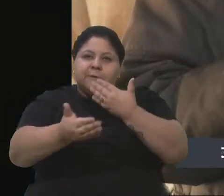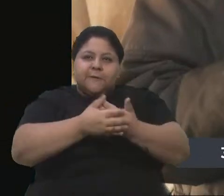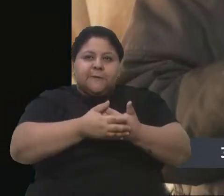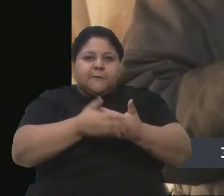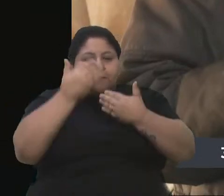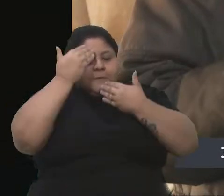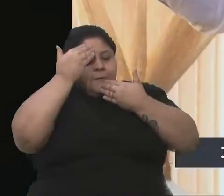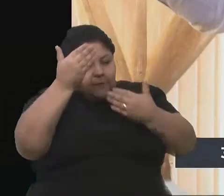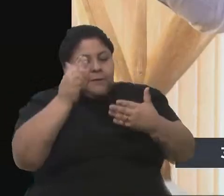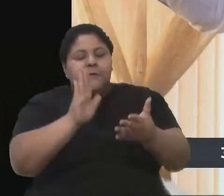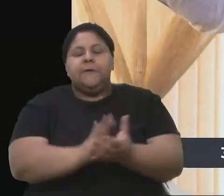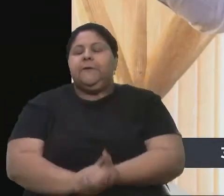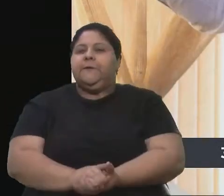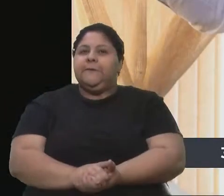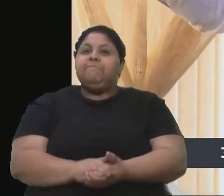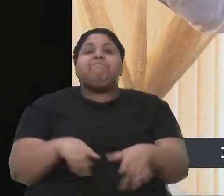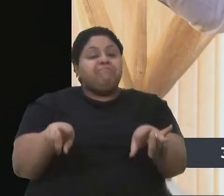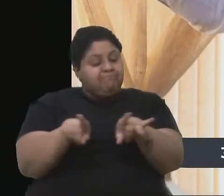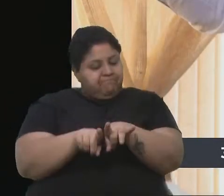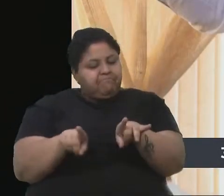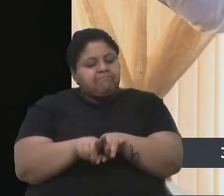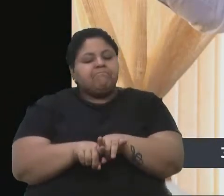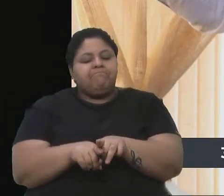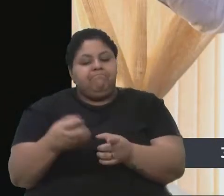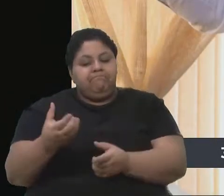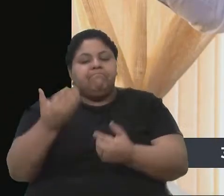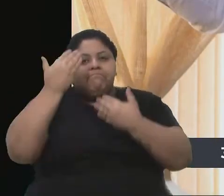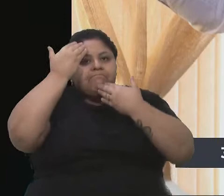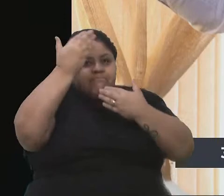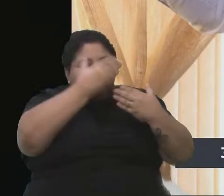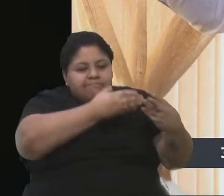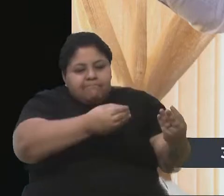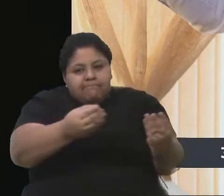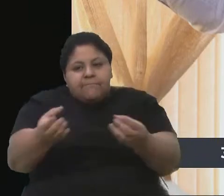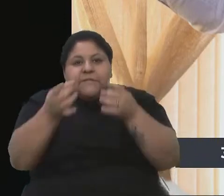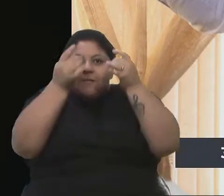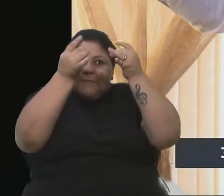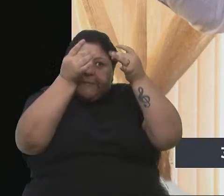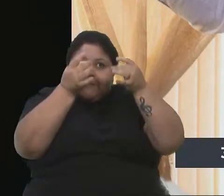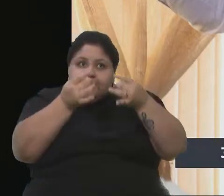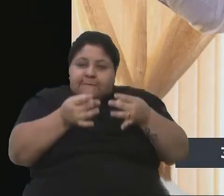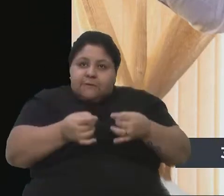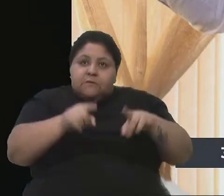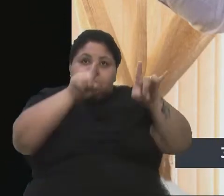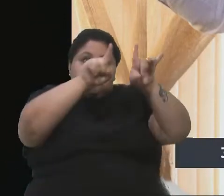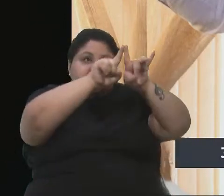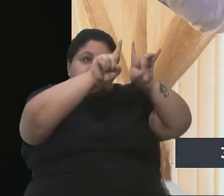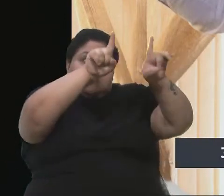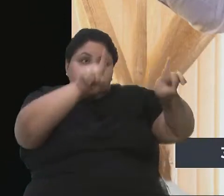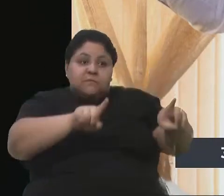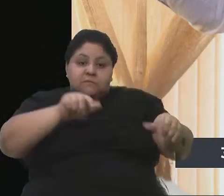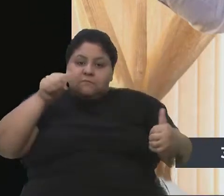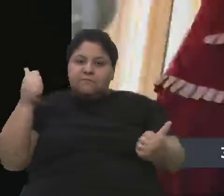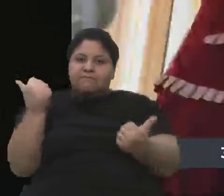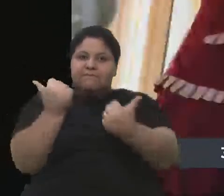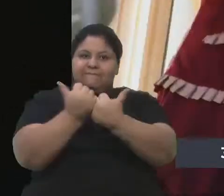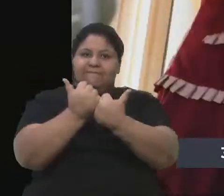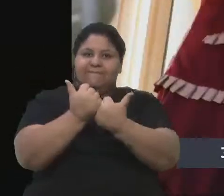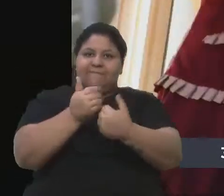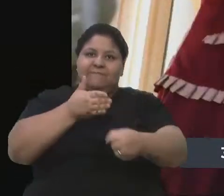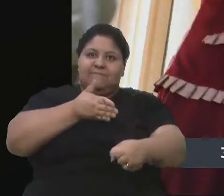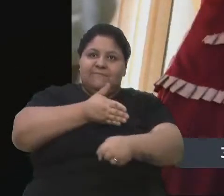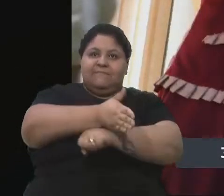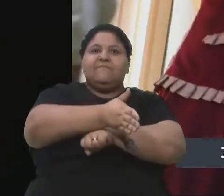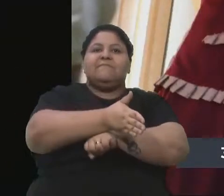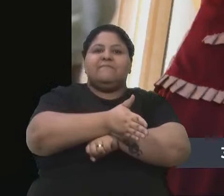E eu quero agradecer e muito também, em especial aos servidores e aos assessores da casa que participaram